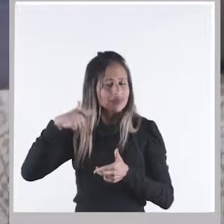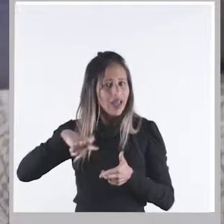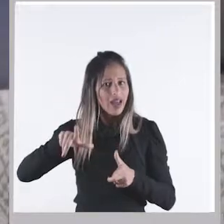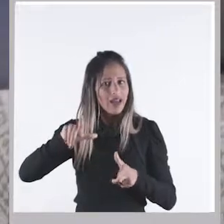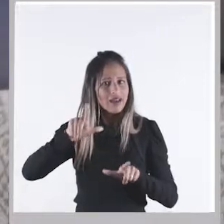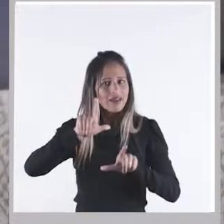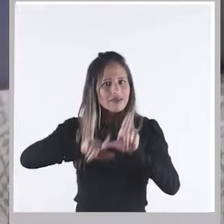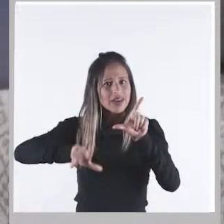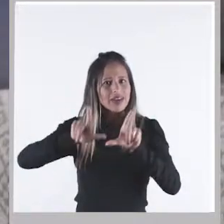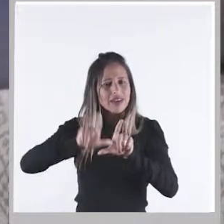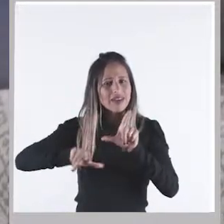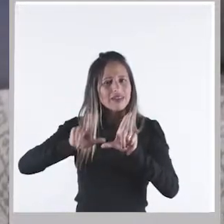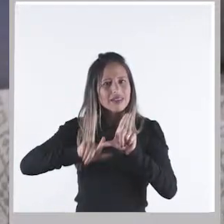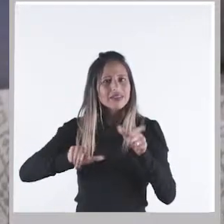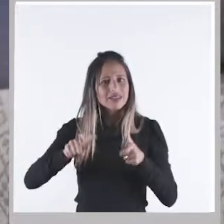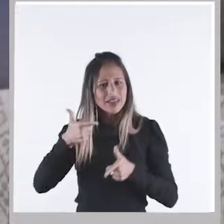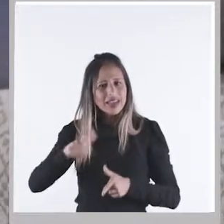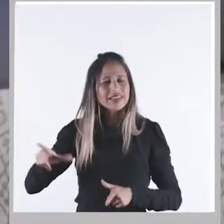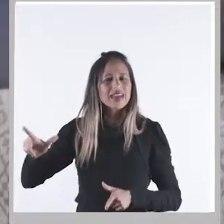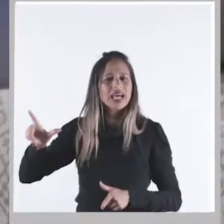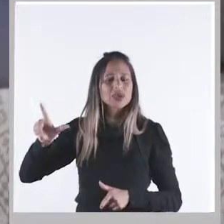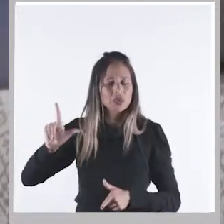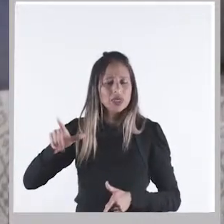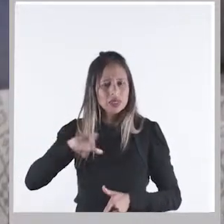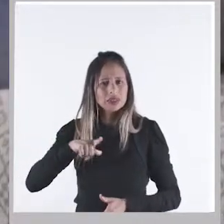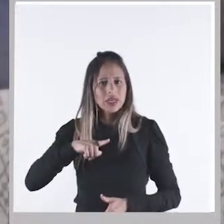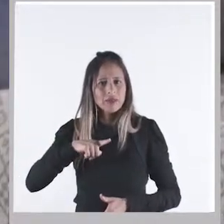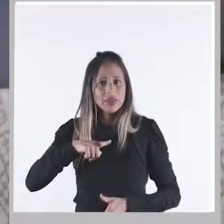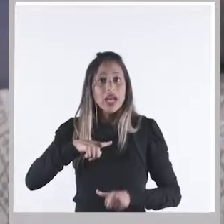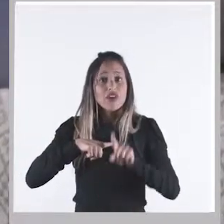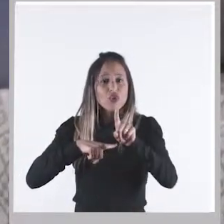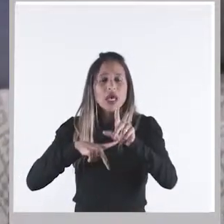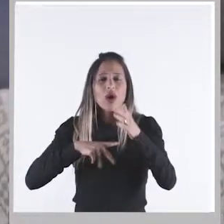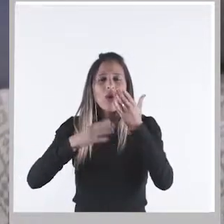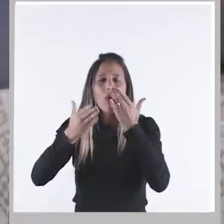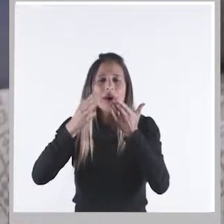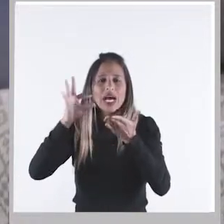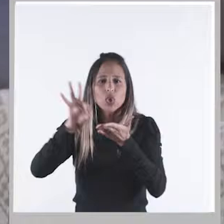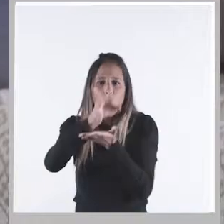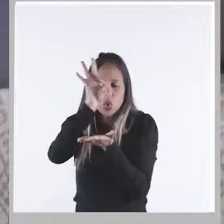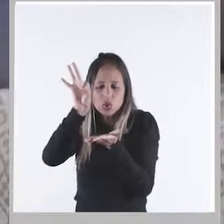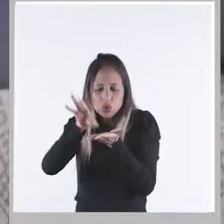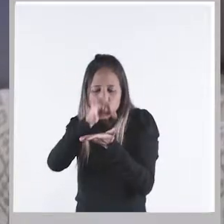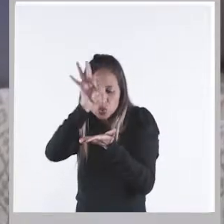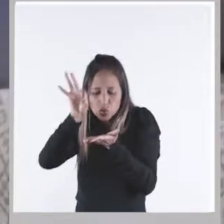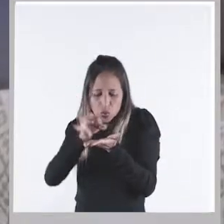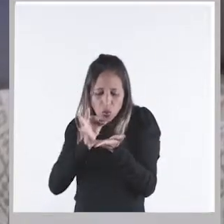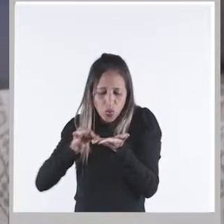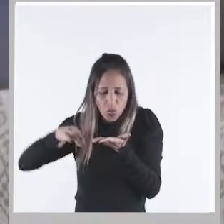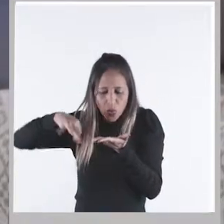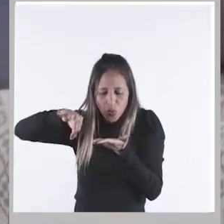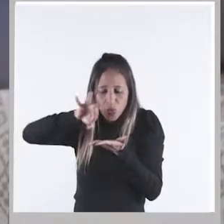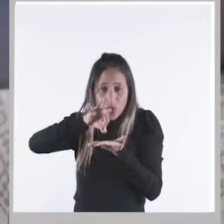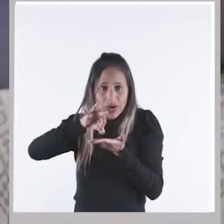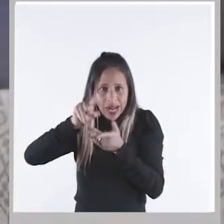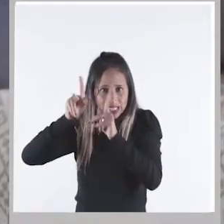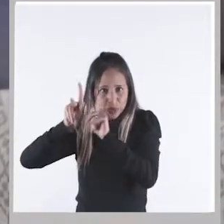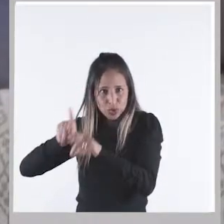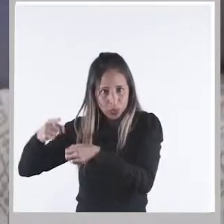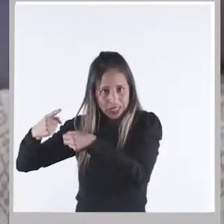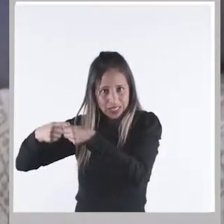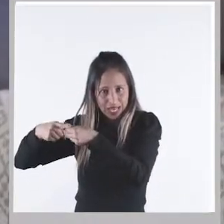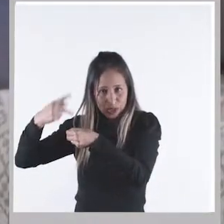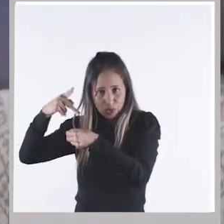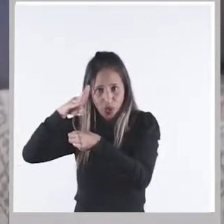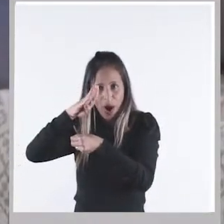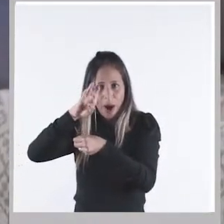né? E você faz uma costura, né, entre esses personagens de Baldin,